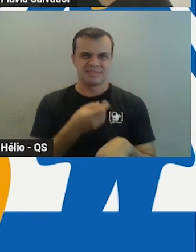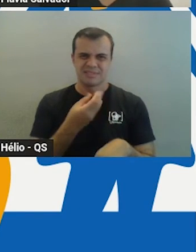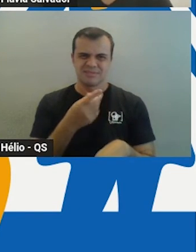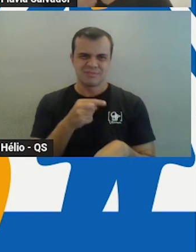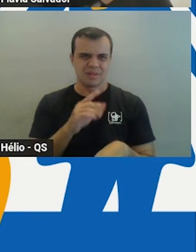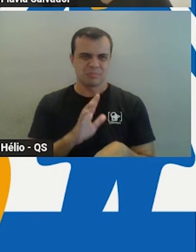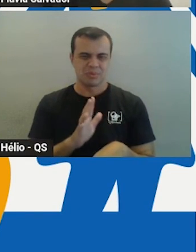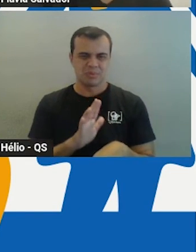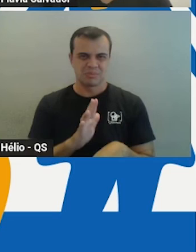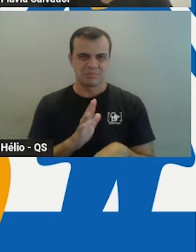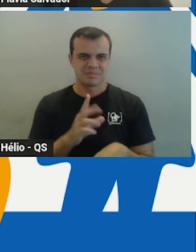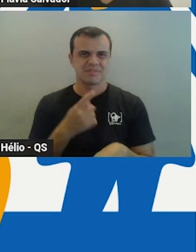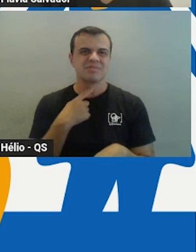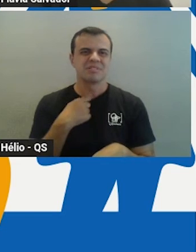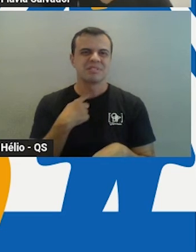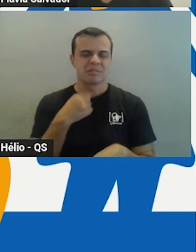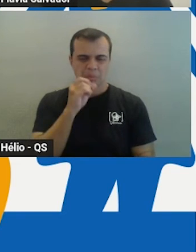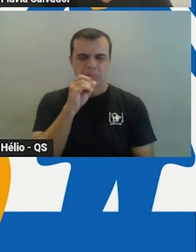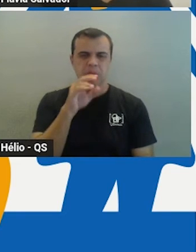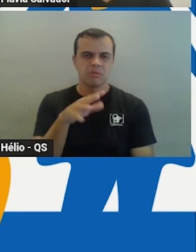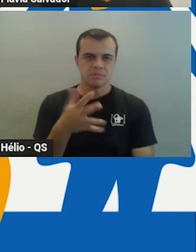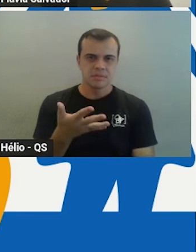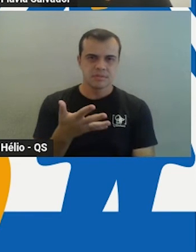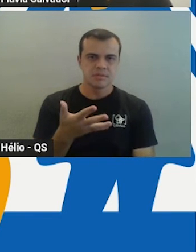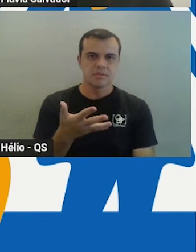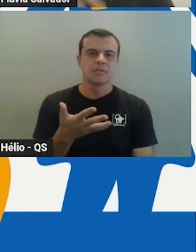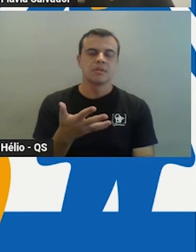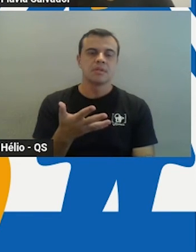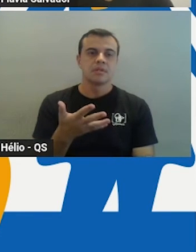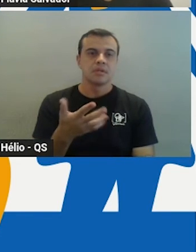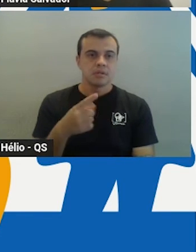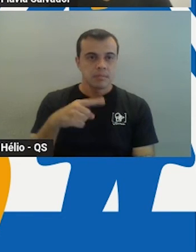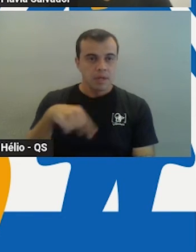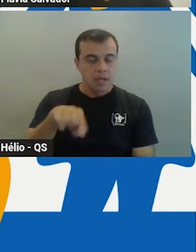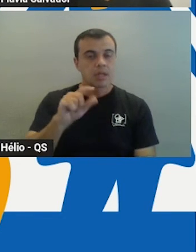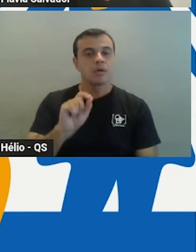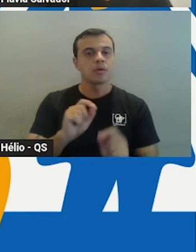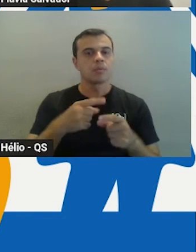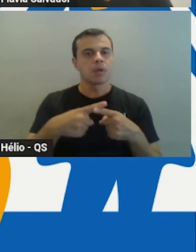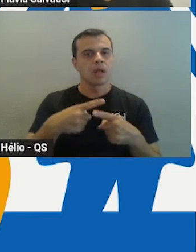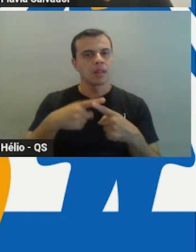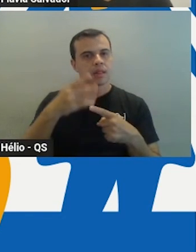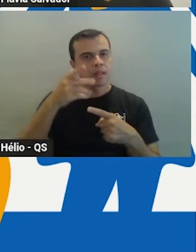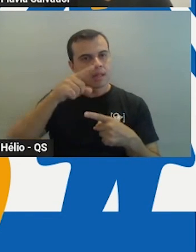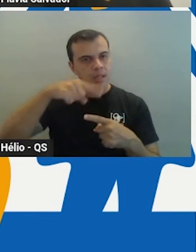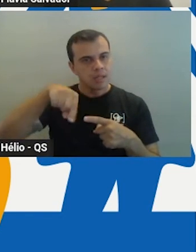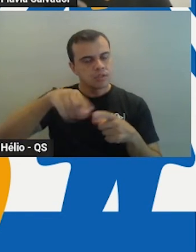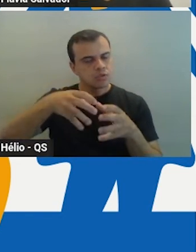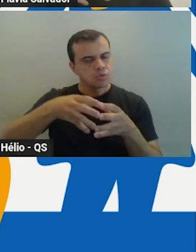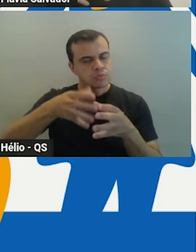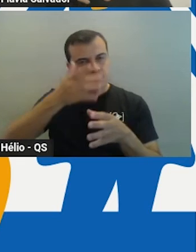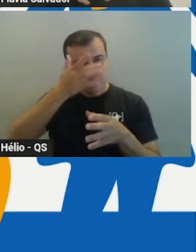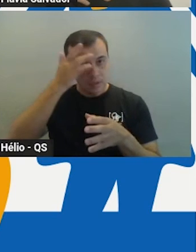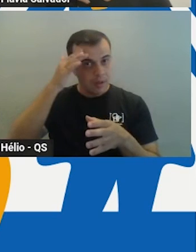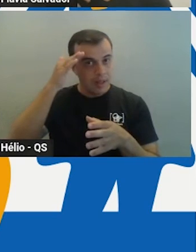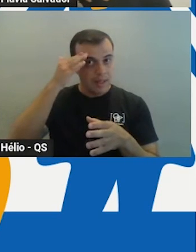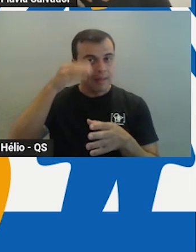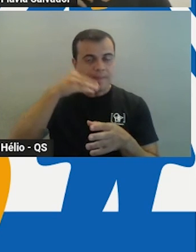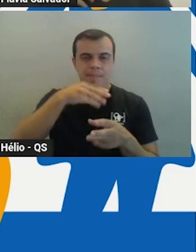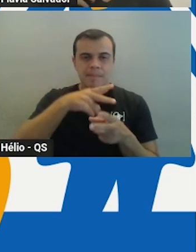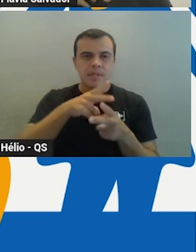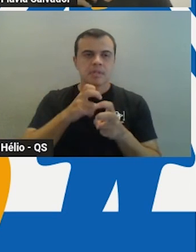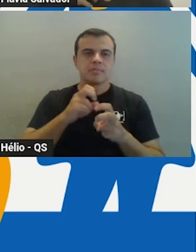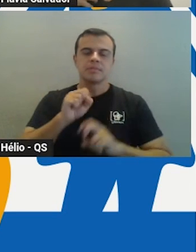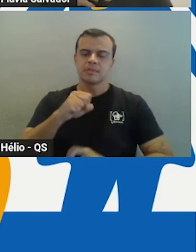bom, dá aquela vontade de cuspir, né? Isso tudo para quê? Para poder fazer as pessoas perceberem que